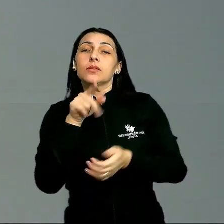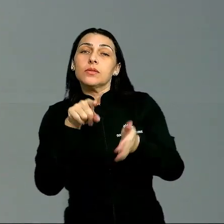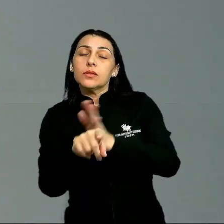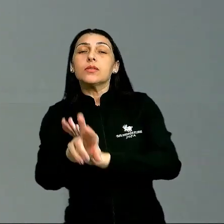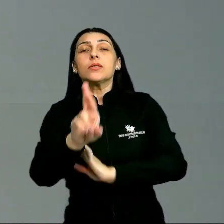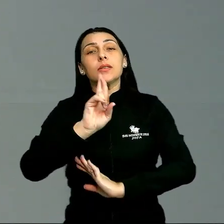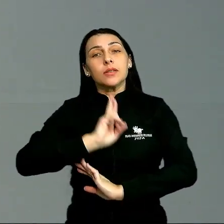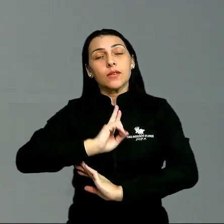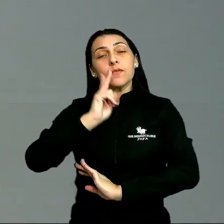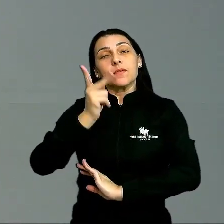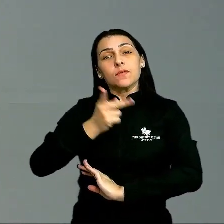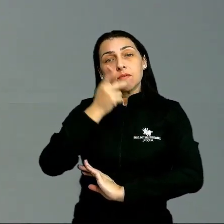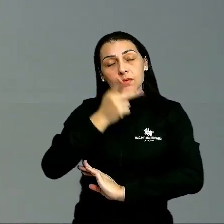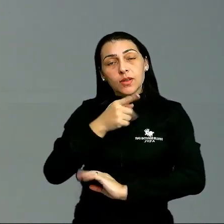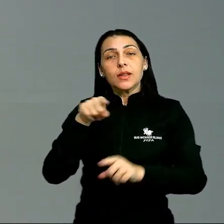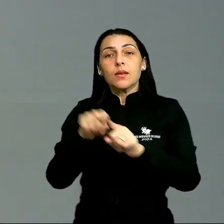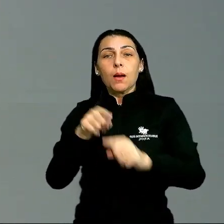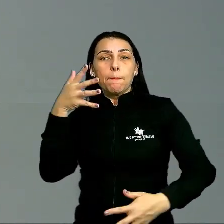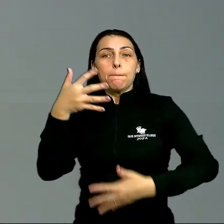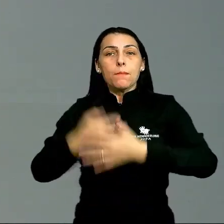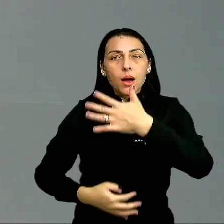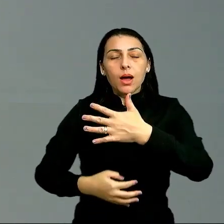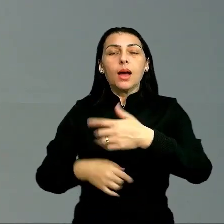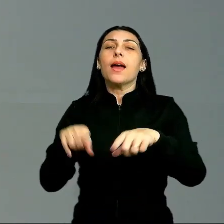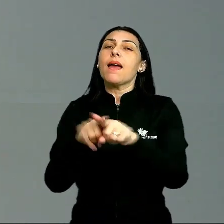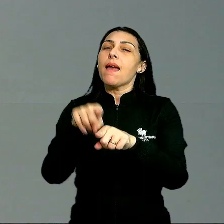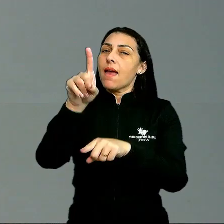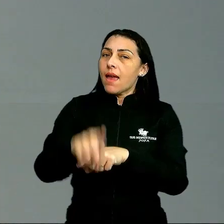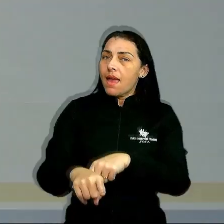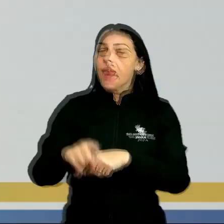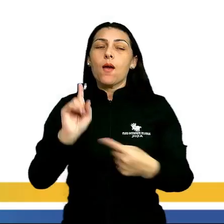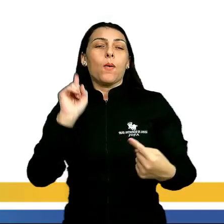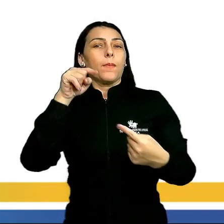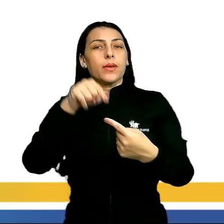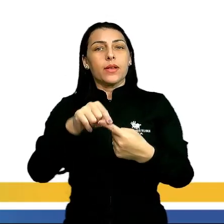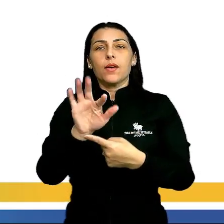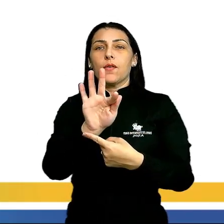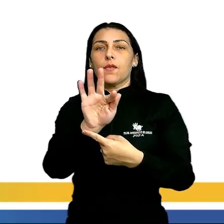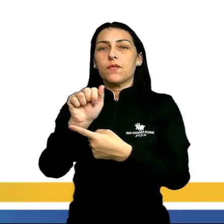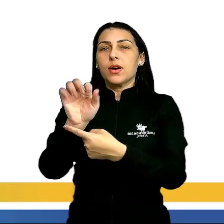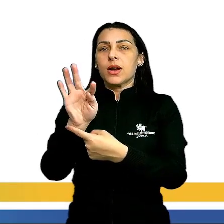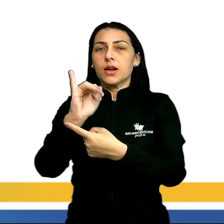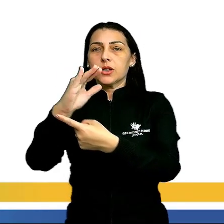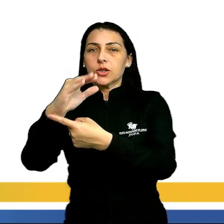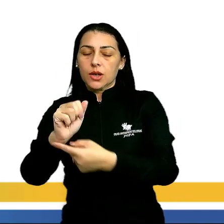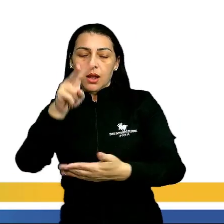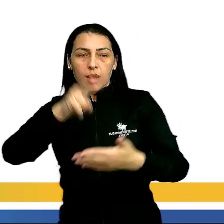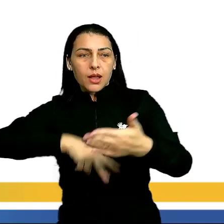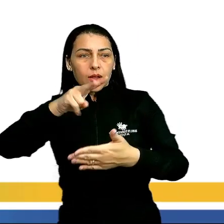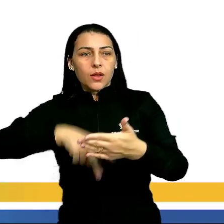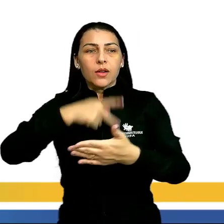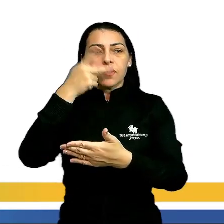você está falando, a pessoa te interrompe. Isso é uma função fática. Vamos à leitura que diz o seguinte: tem